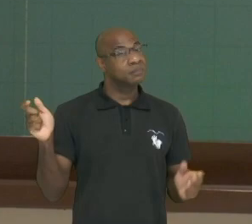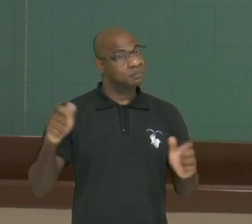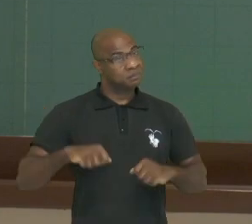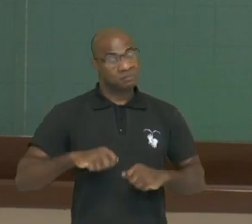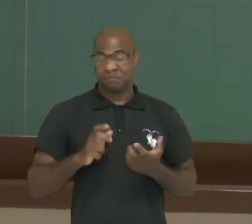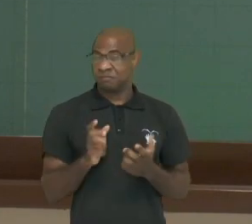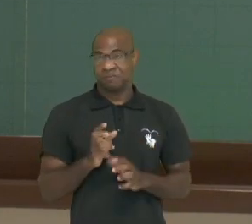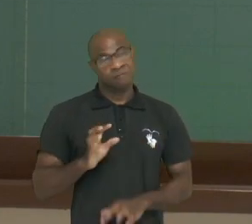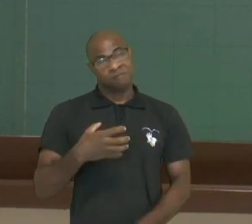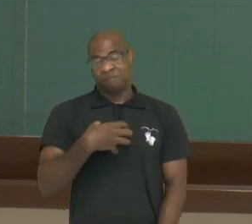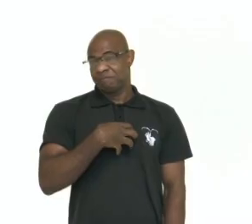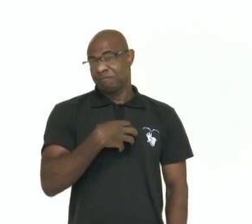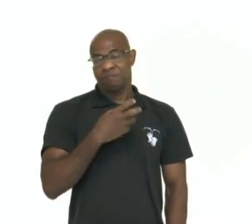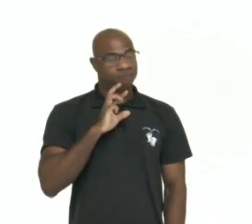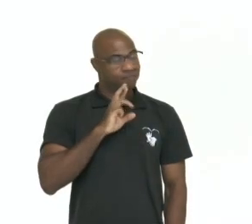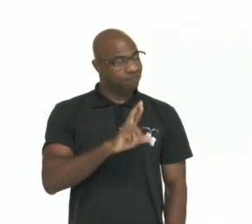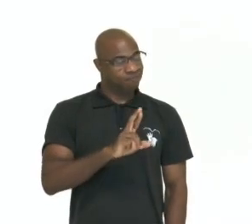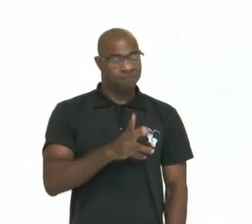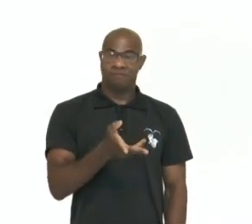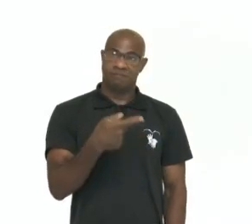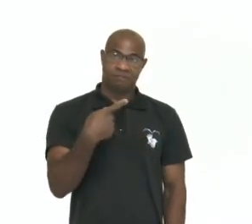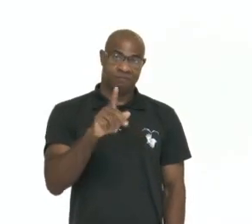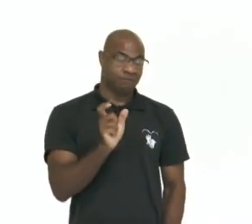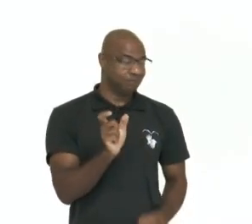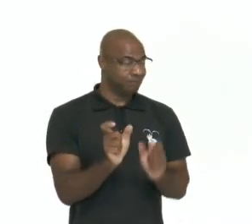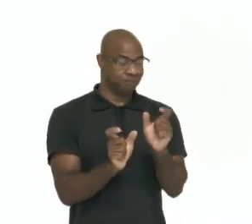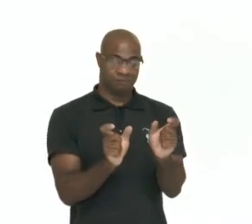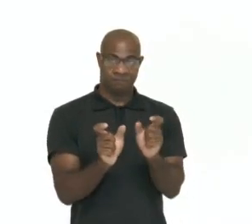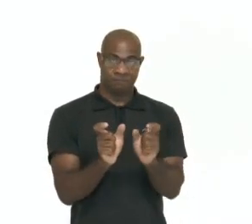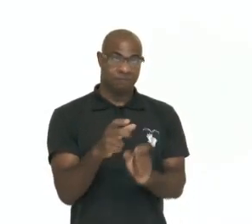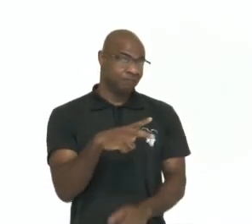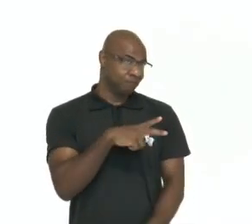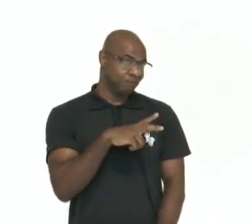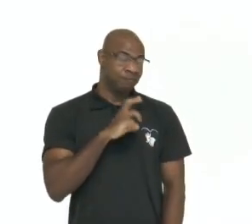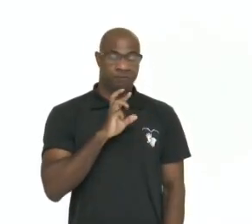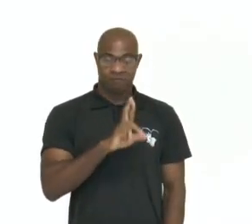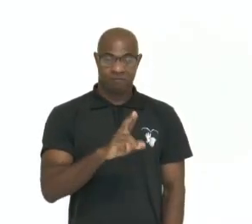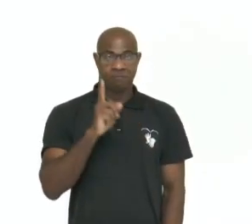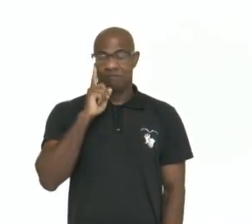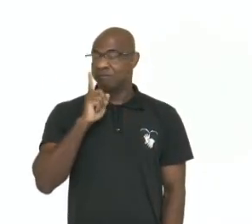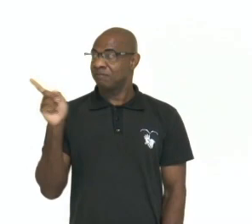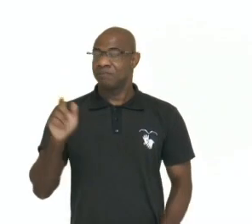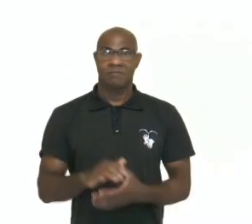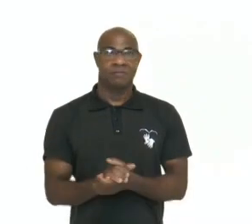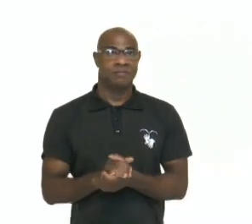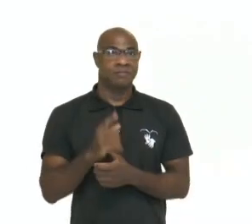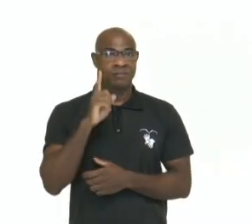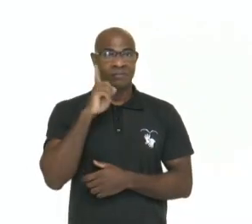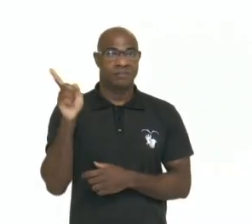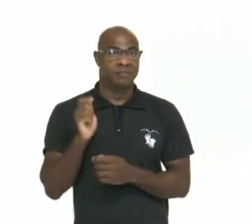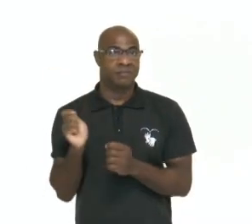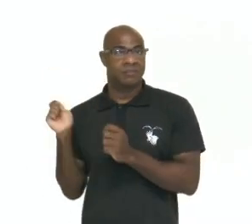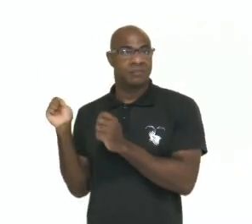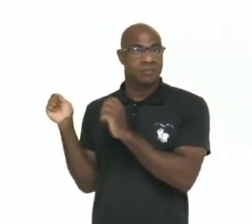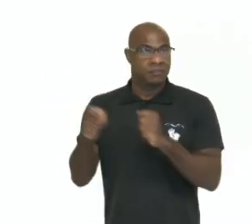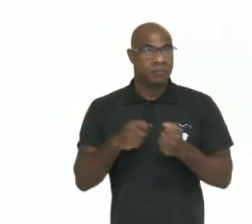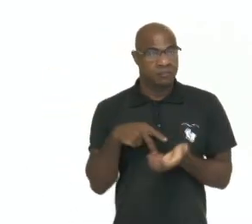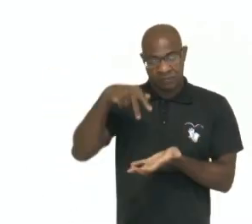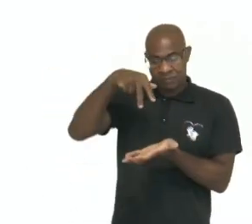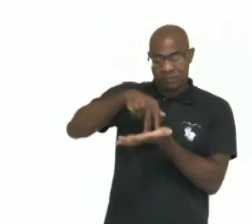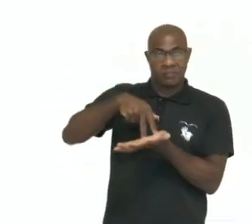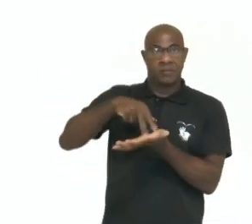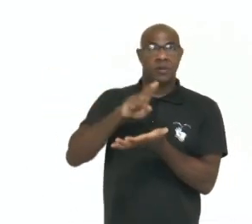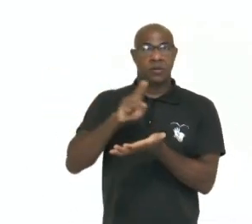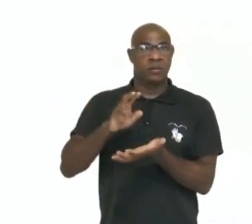subjetiva, você vai colocar, né, com as suas palavras. Mas como sugestão, então, o combate em pé, que é o Tai